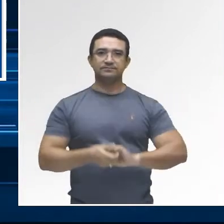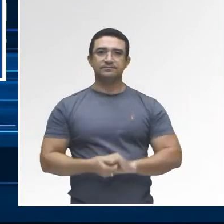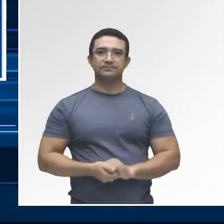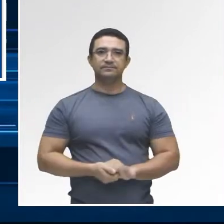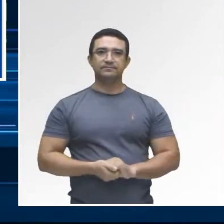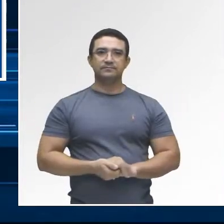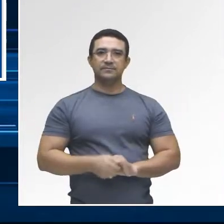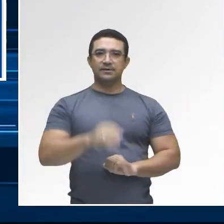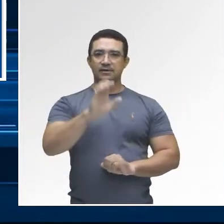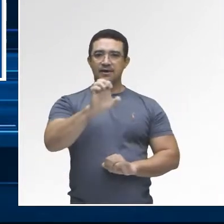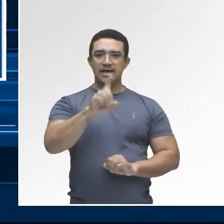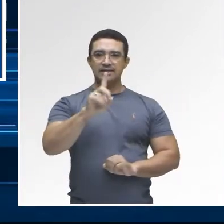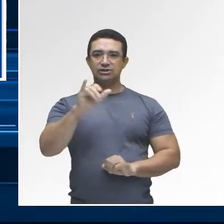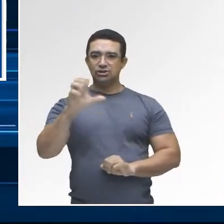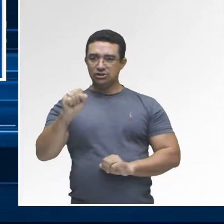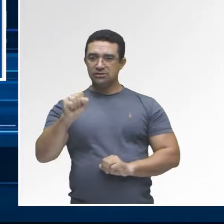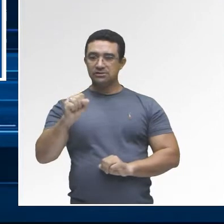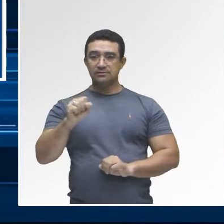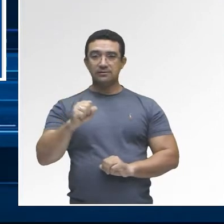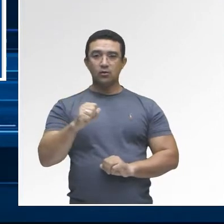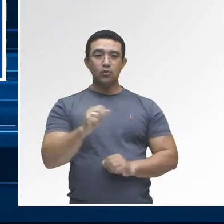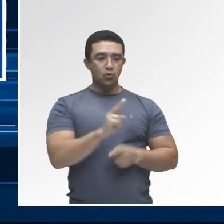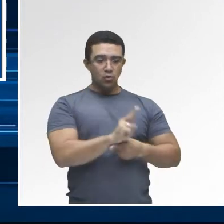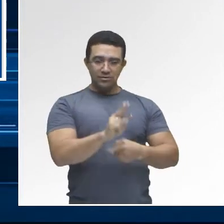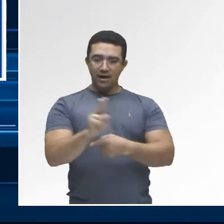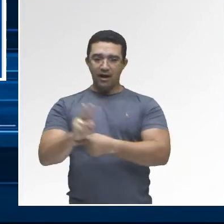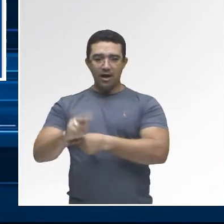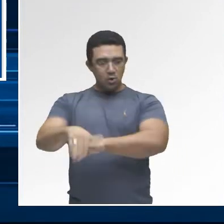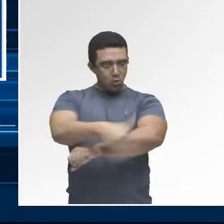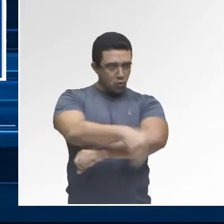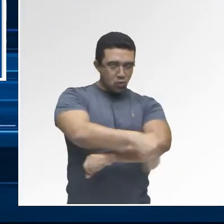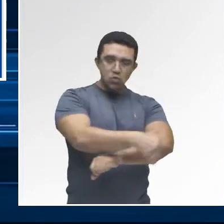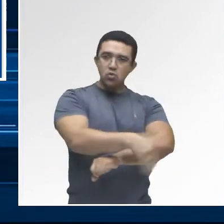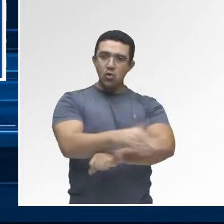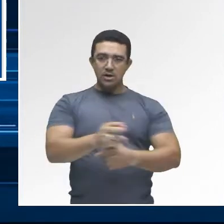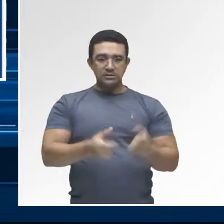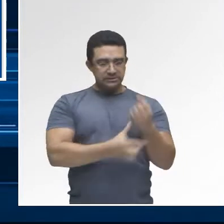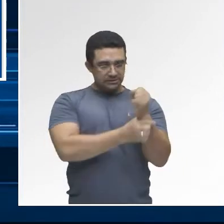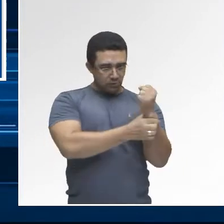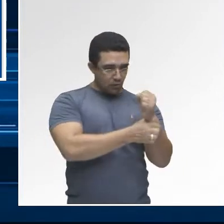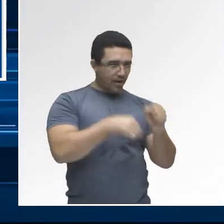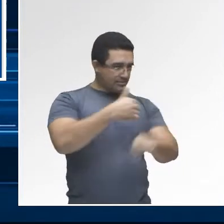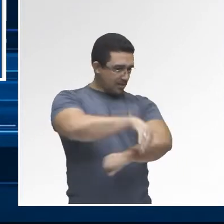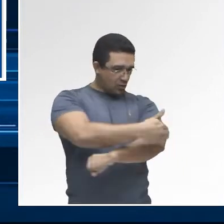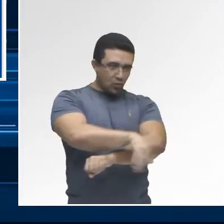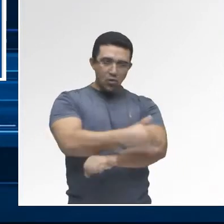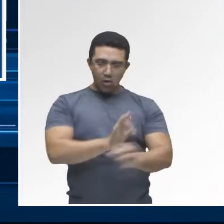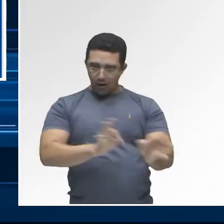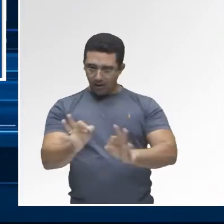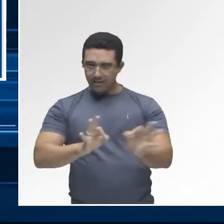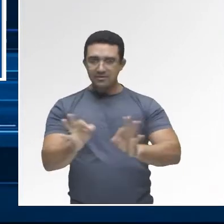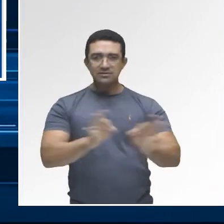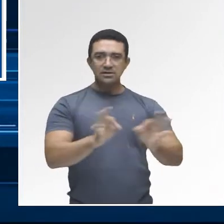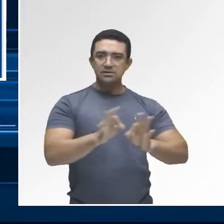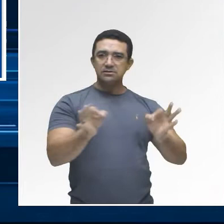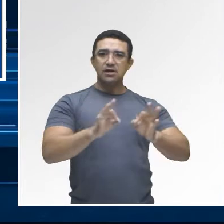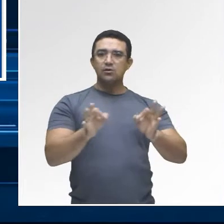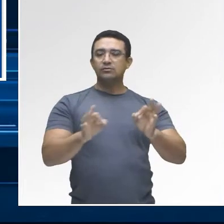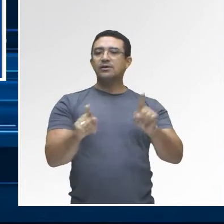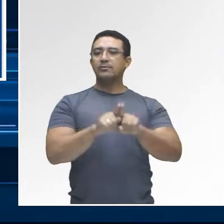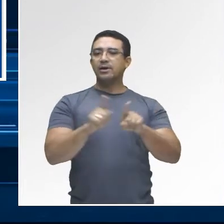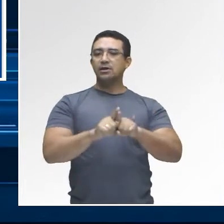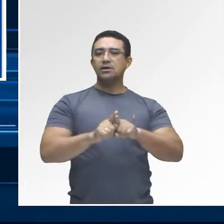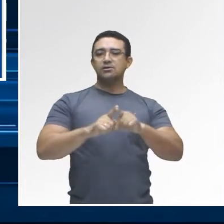da cidade, pavimentação, seguranças nas ruas, organização dos jogos públicos.